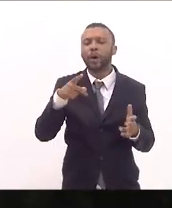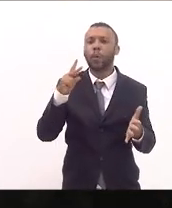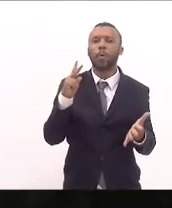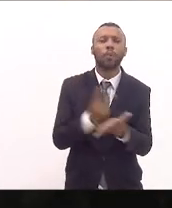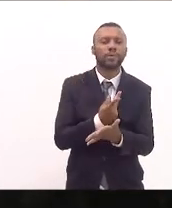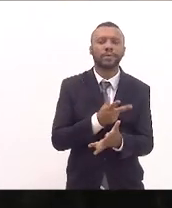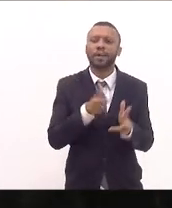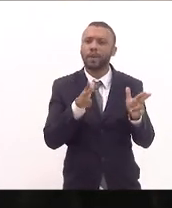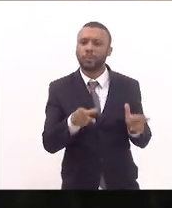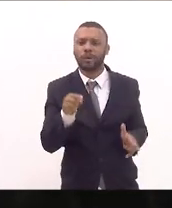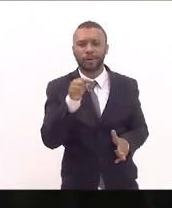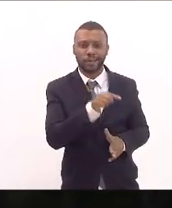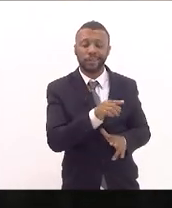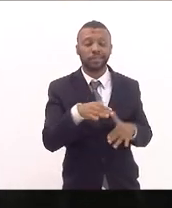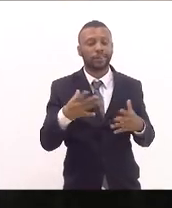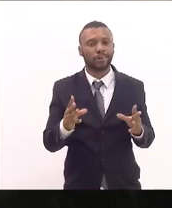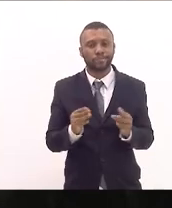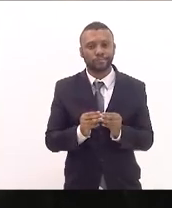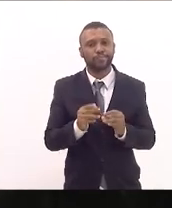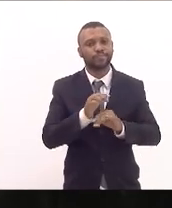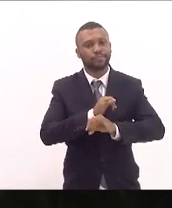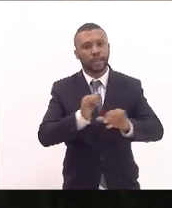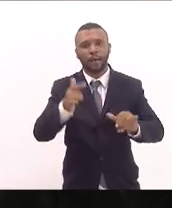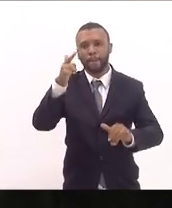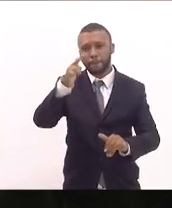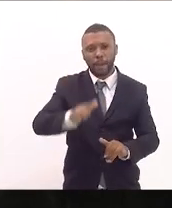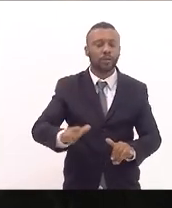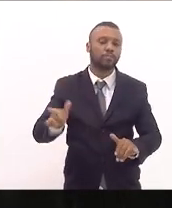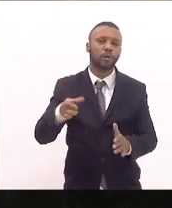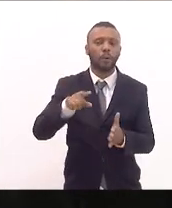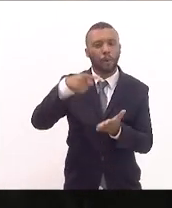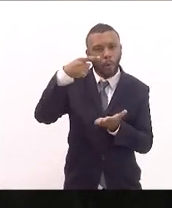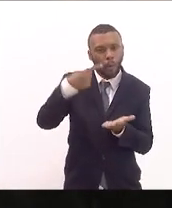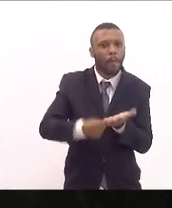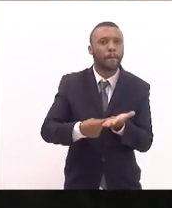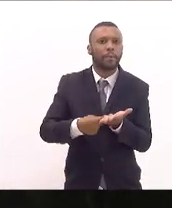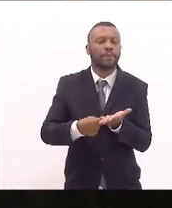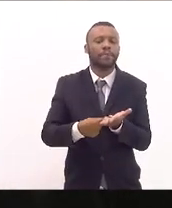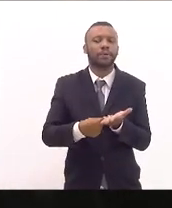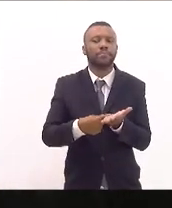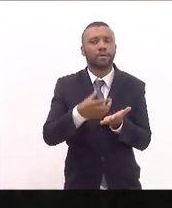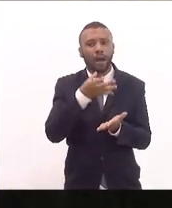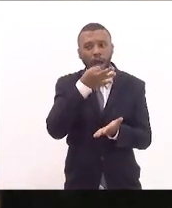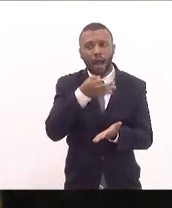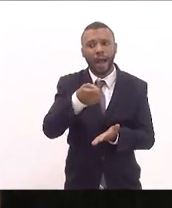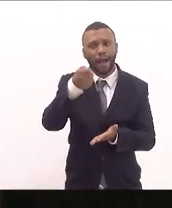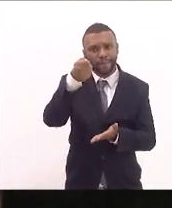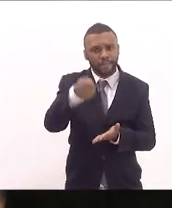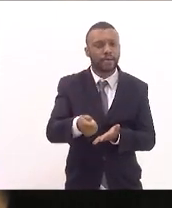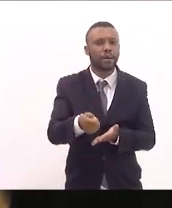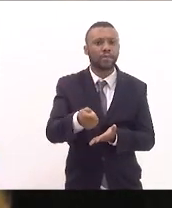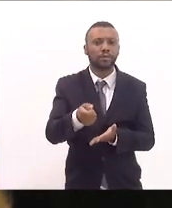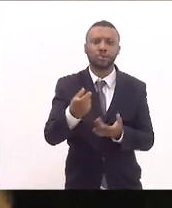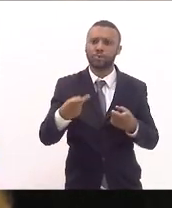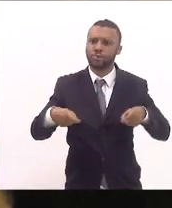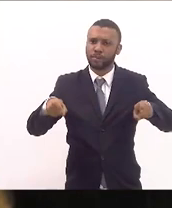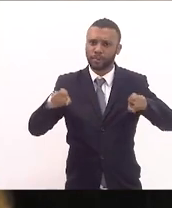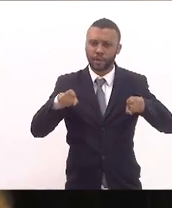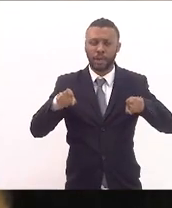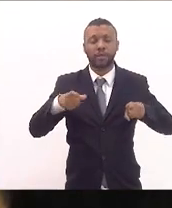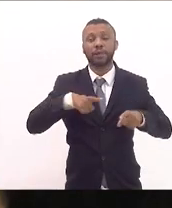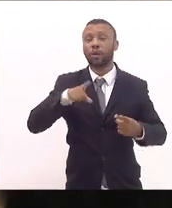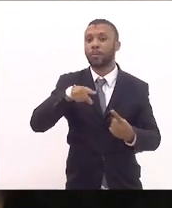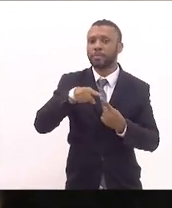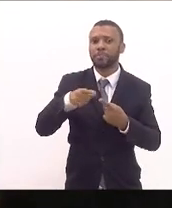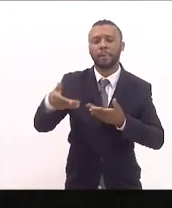acontecimento desse então deixo aqui mais uma vez o meu comprometimento é afirmando que o nosso mandato ele tá